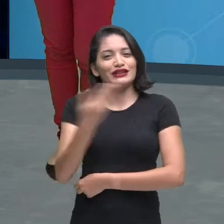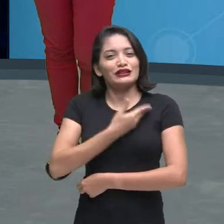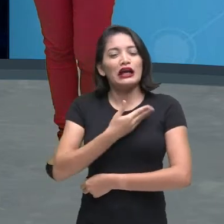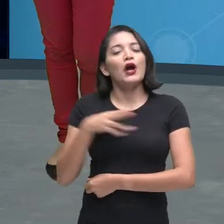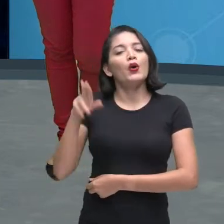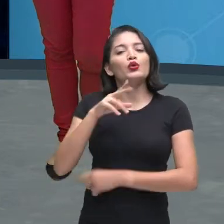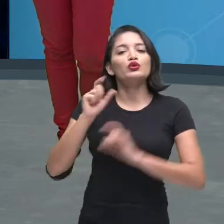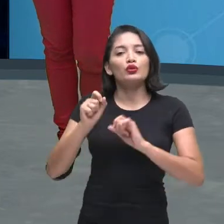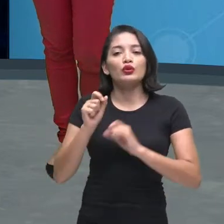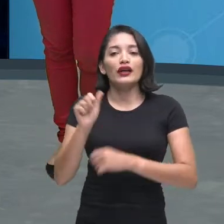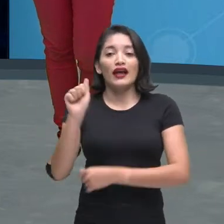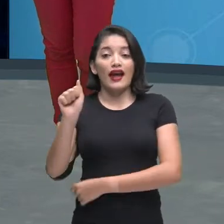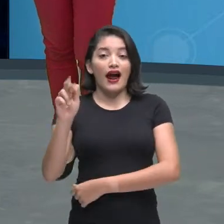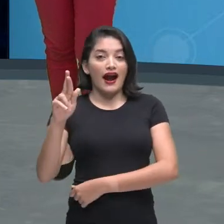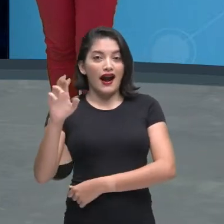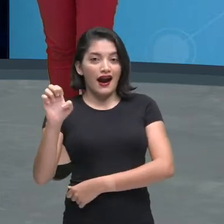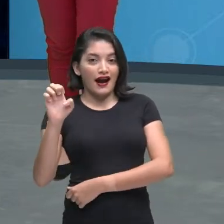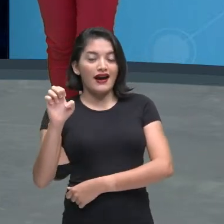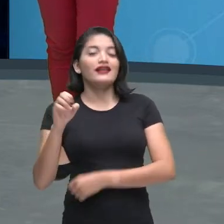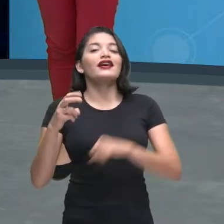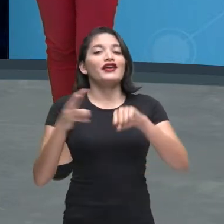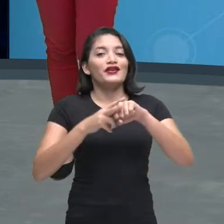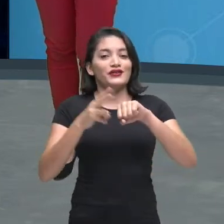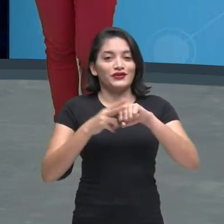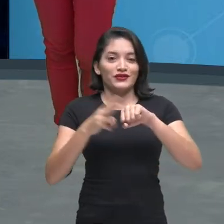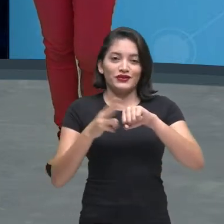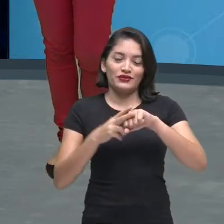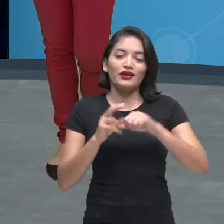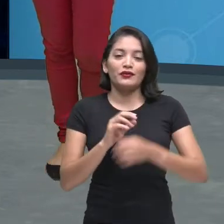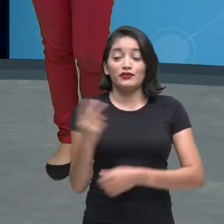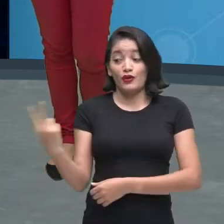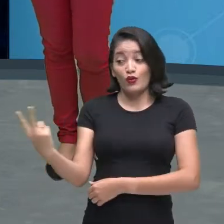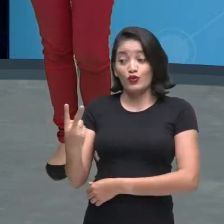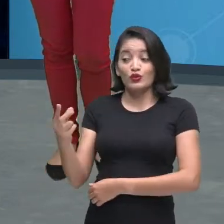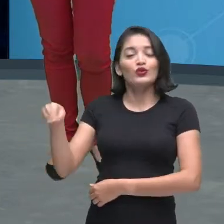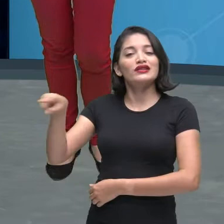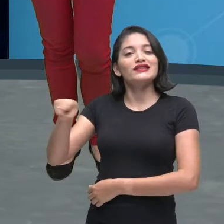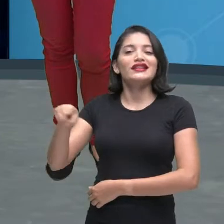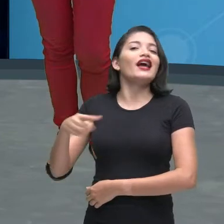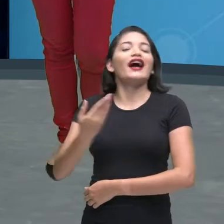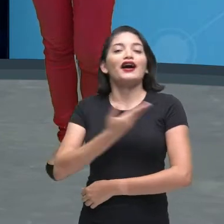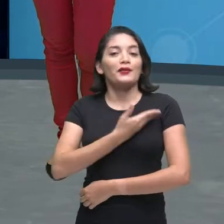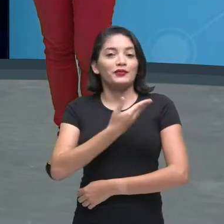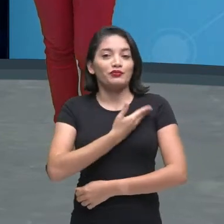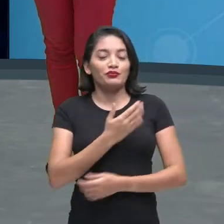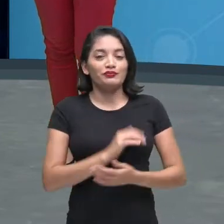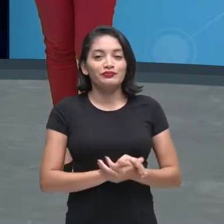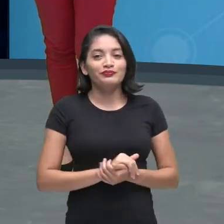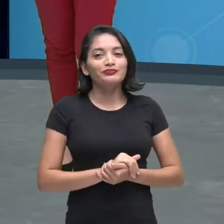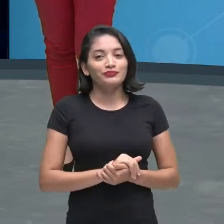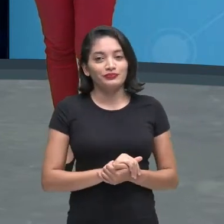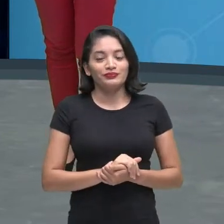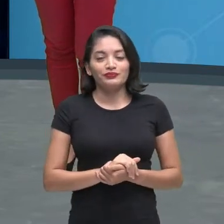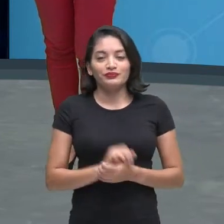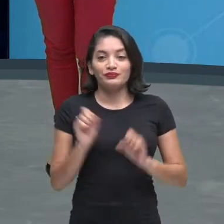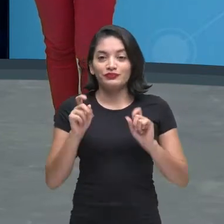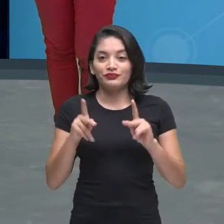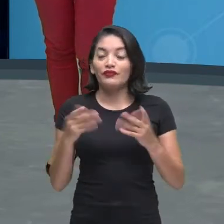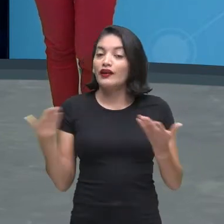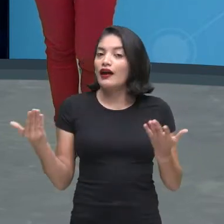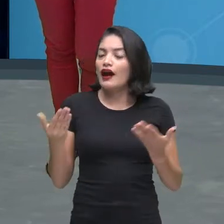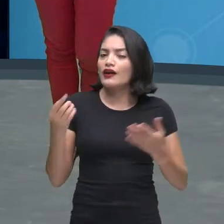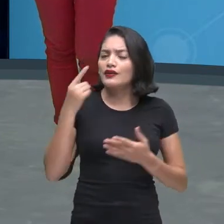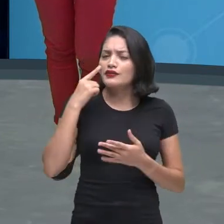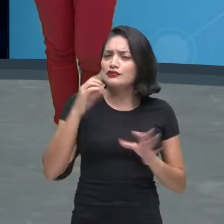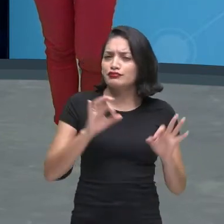novamente quem não teve bem ar Pedro engane are Friends certo então agora eu quero que